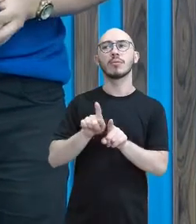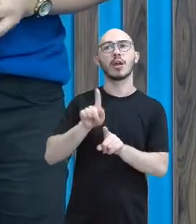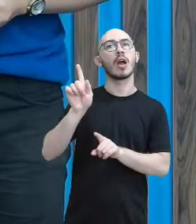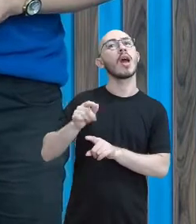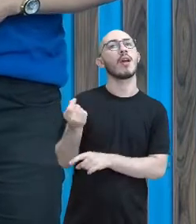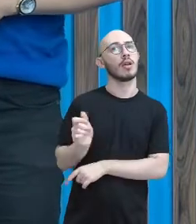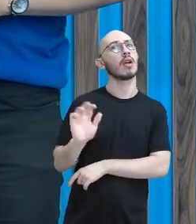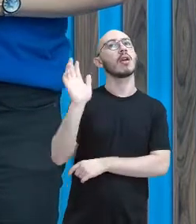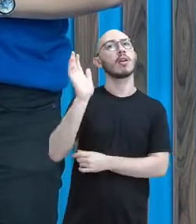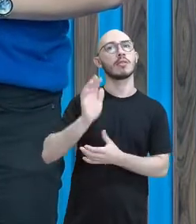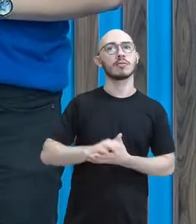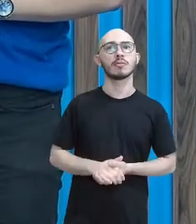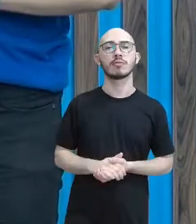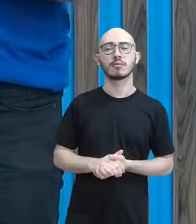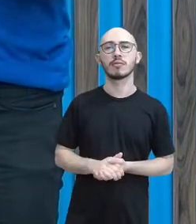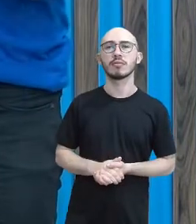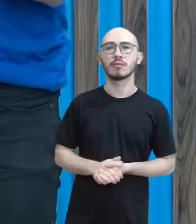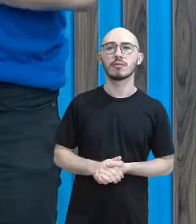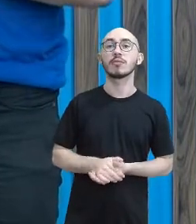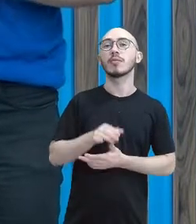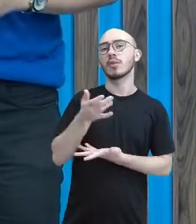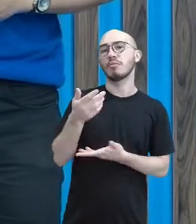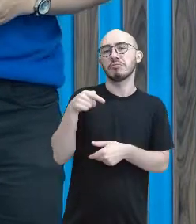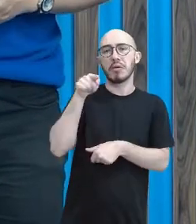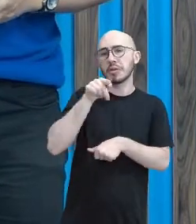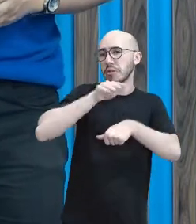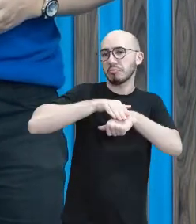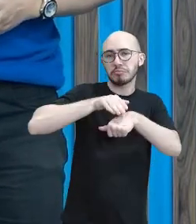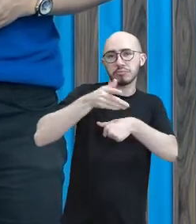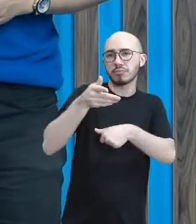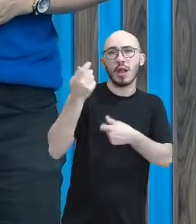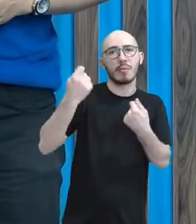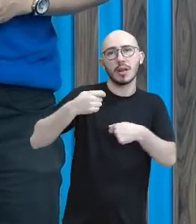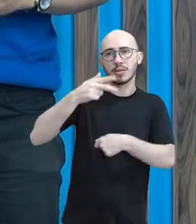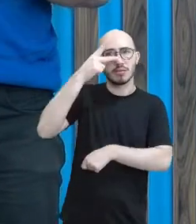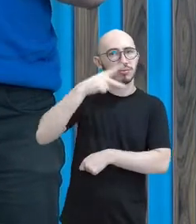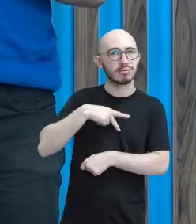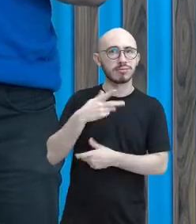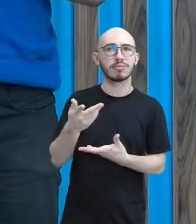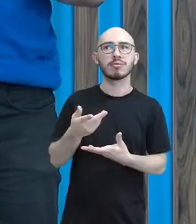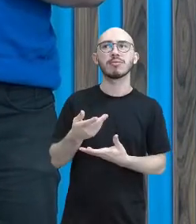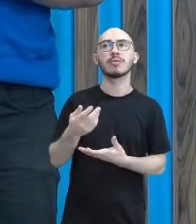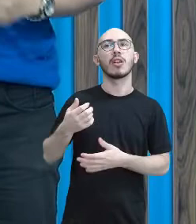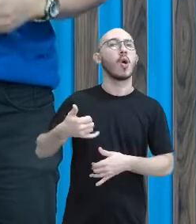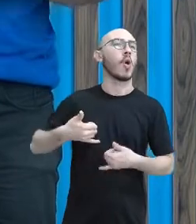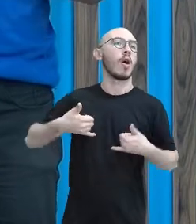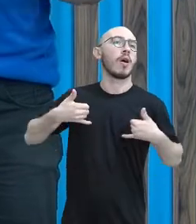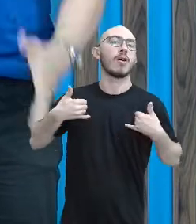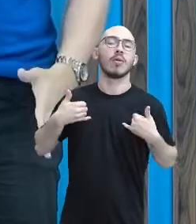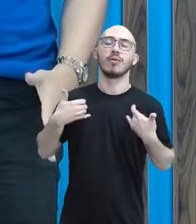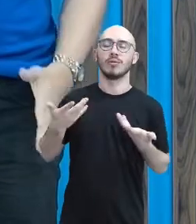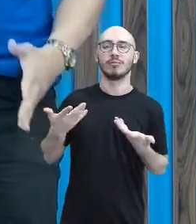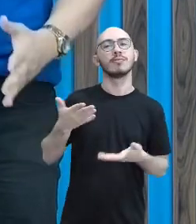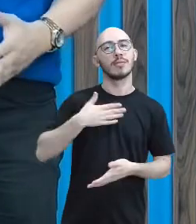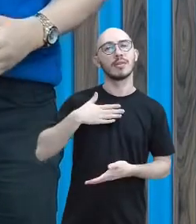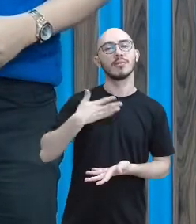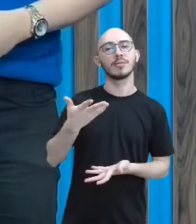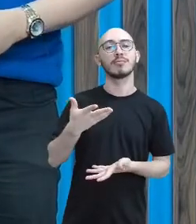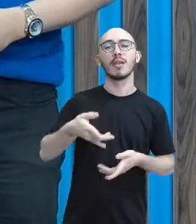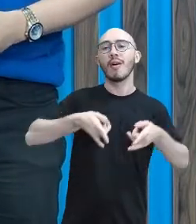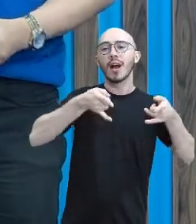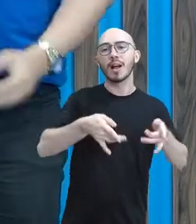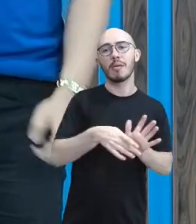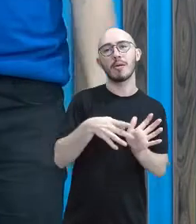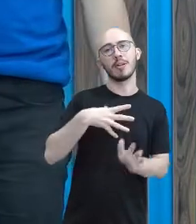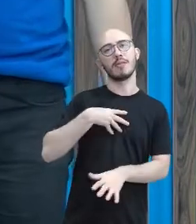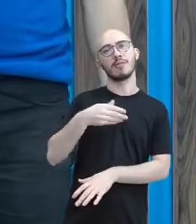enfim. Aí o que acontece? Você tem que fazer o seu próprio... E aí deu orgulho de pai, né? O berço da minha filha, rebaixar ele tudinho direitinho.